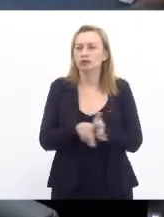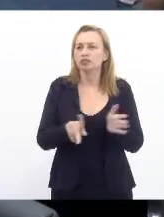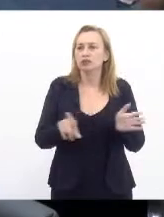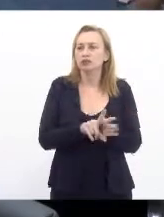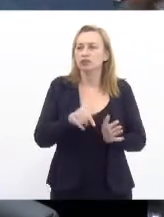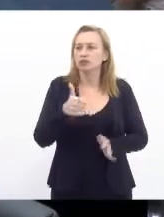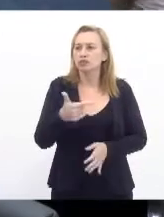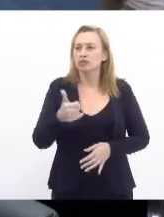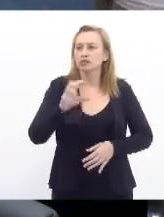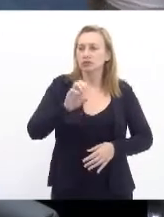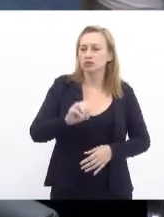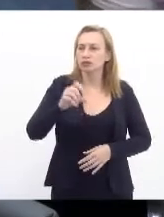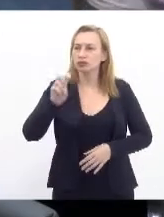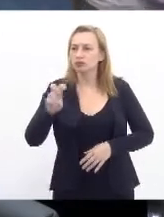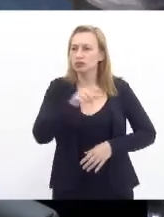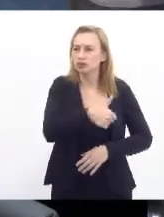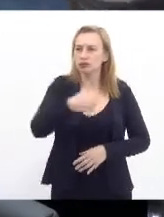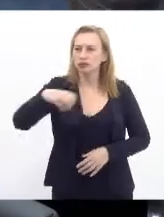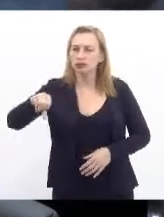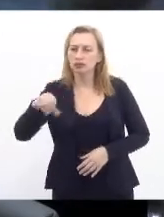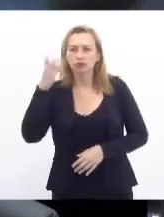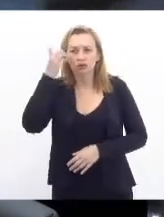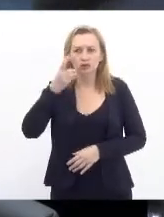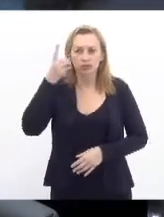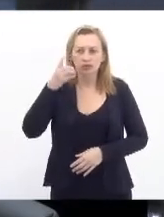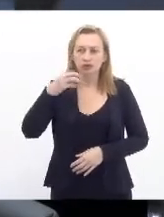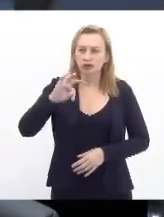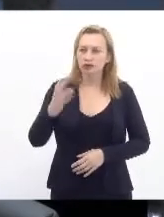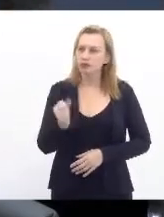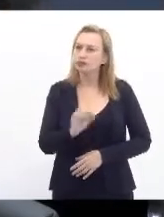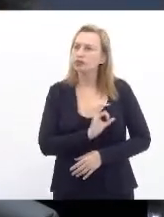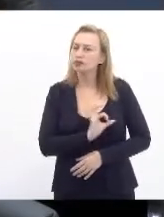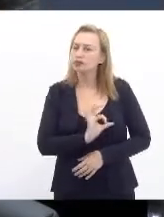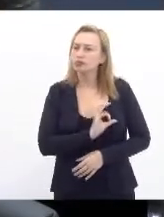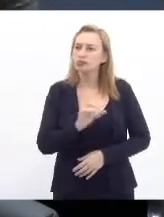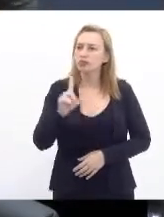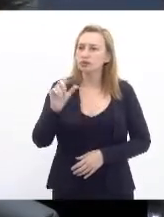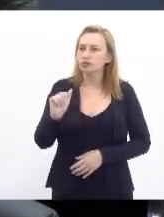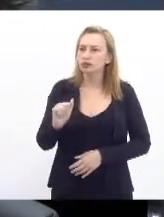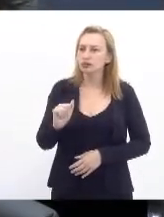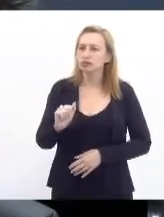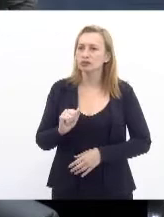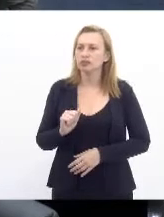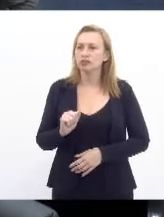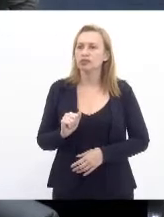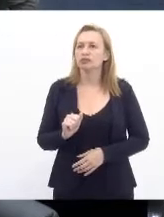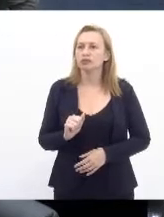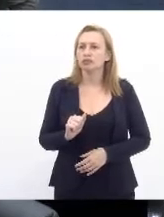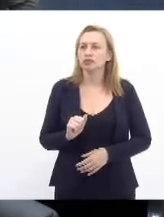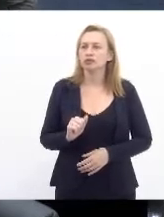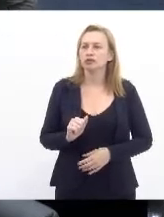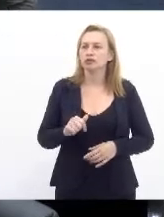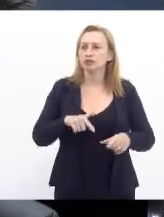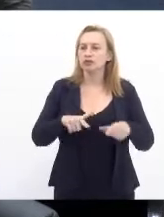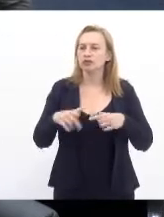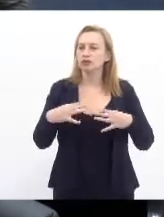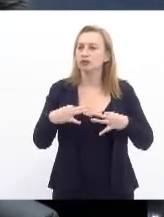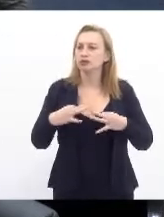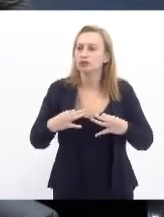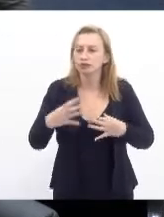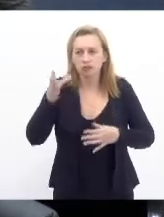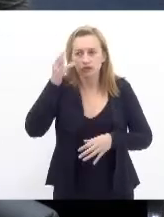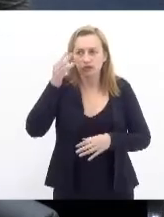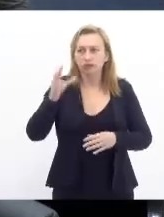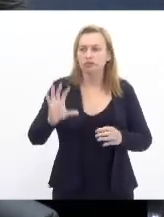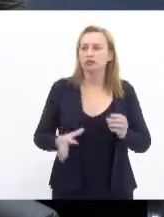lei 1205 de 19, de autoria das deputadas Marta Rocha e Alana Passos, que institui o Serviço Voluntário de Interesse da Área de